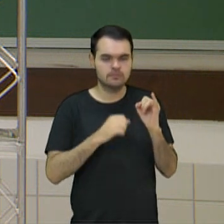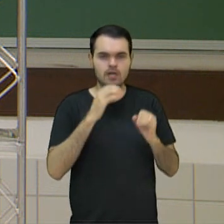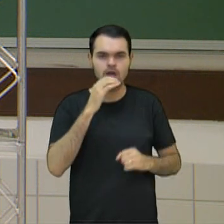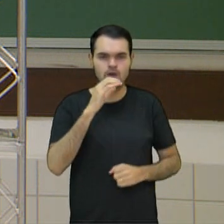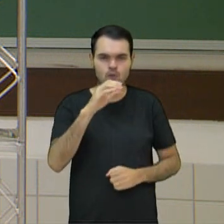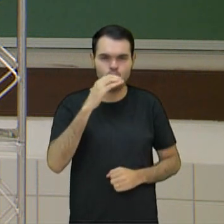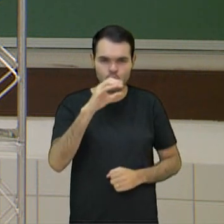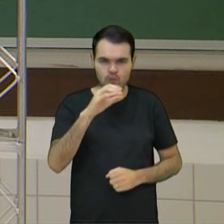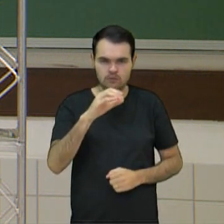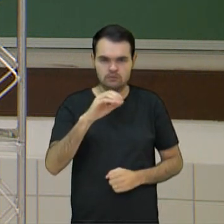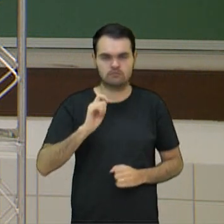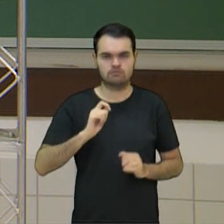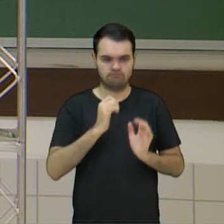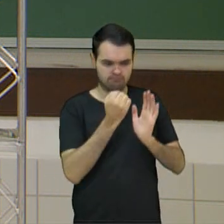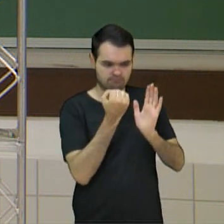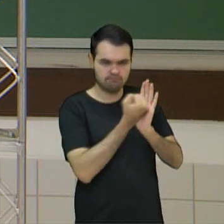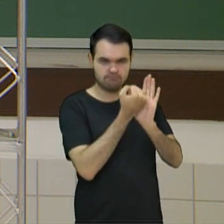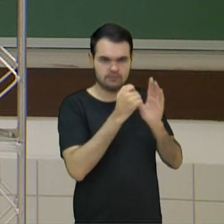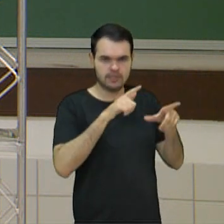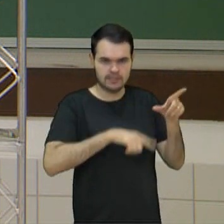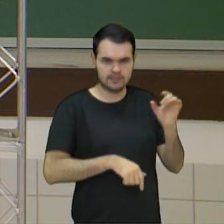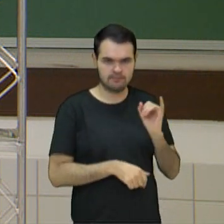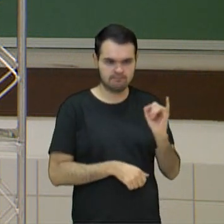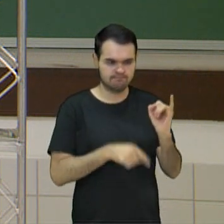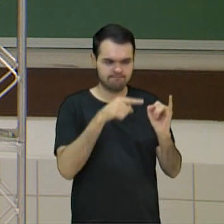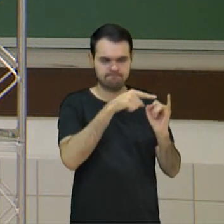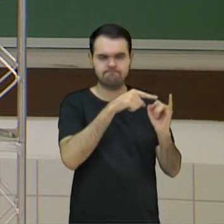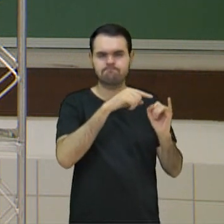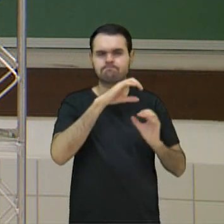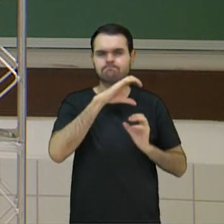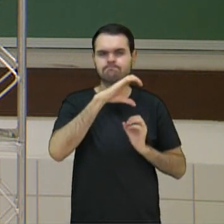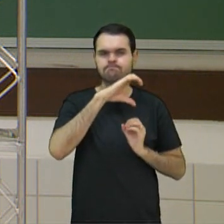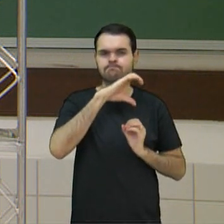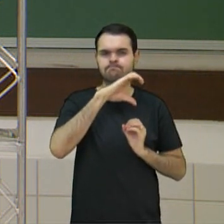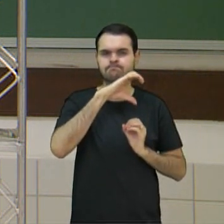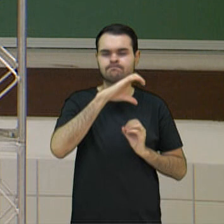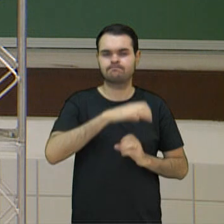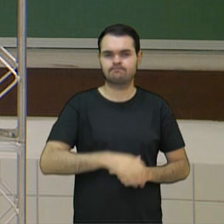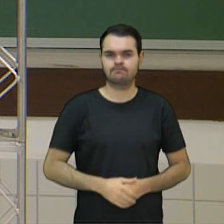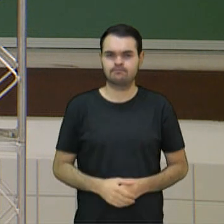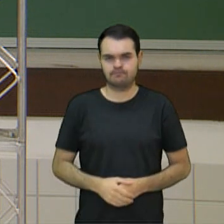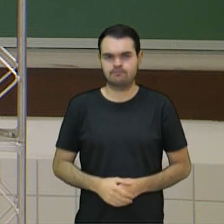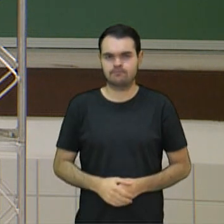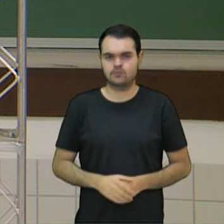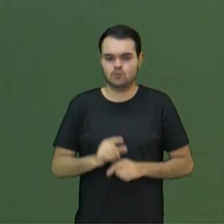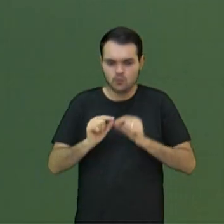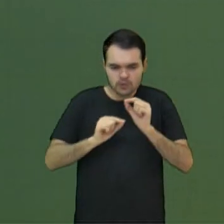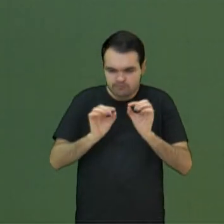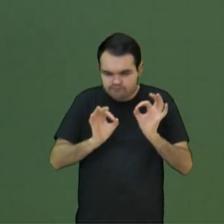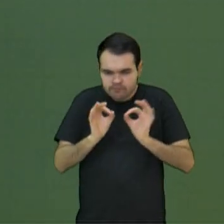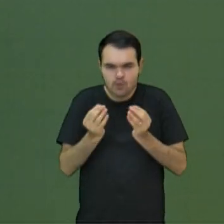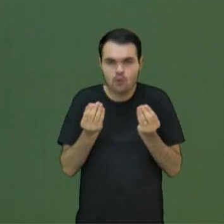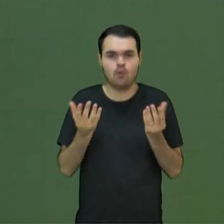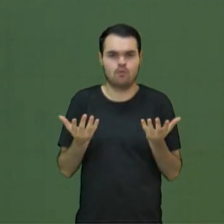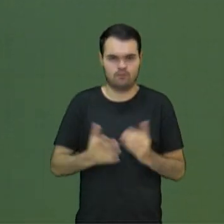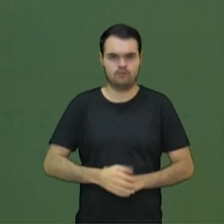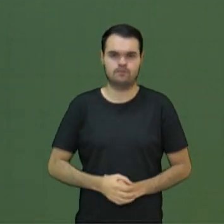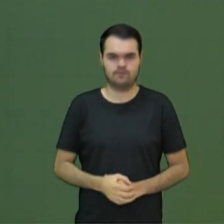deixar o símbolo da corrente ali, que é a nossa incógnita. O que nós precisamos fazer aqui?